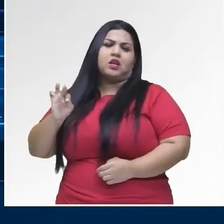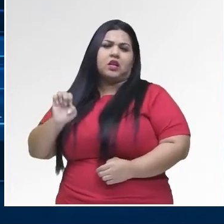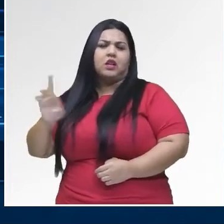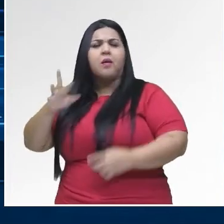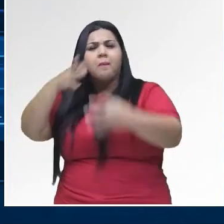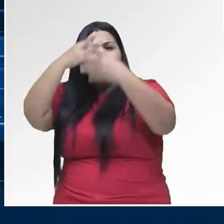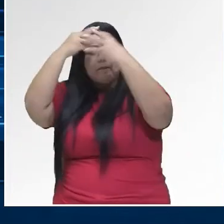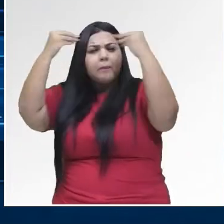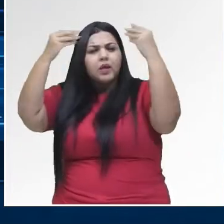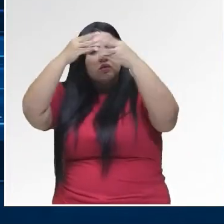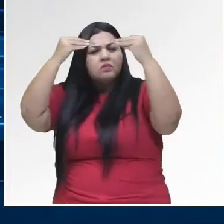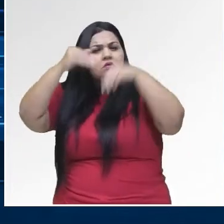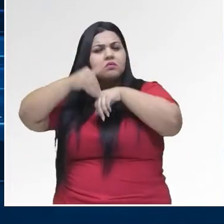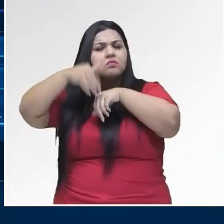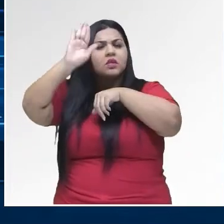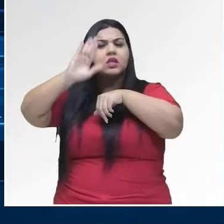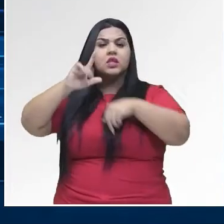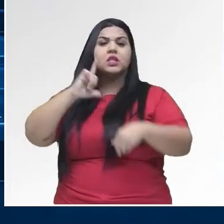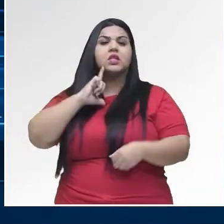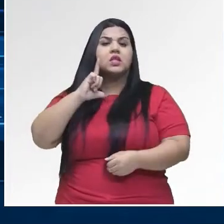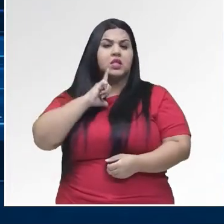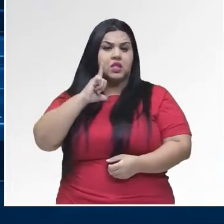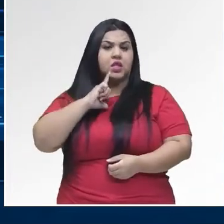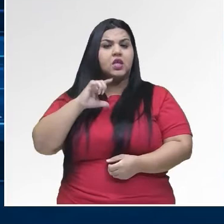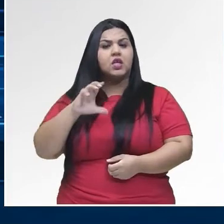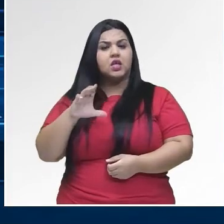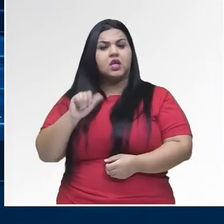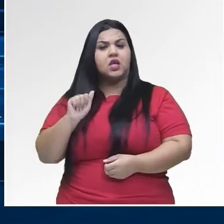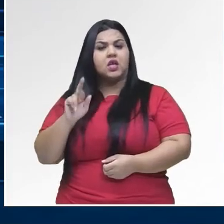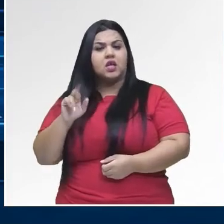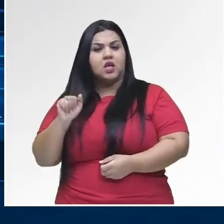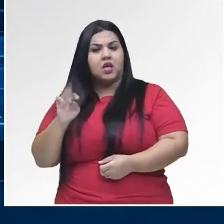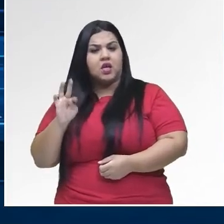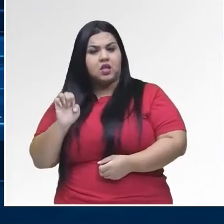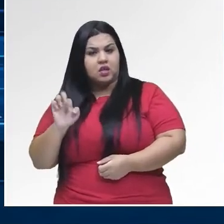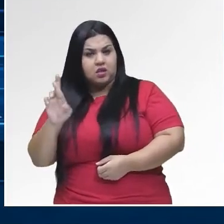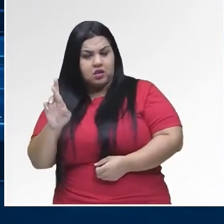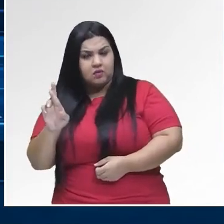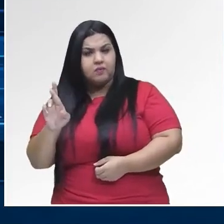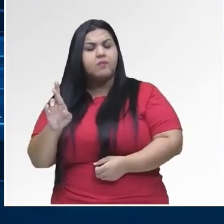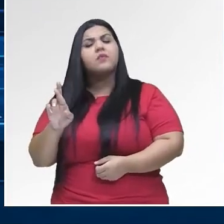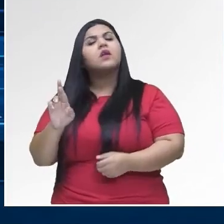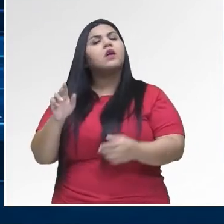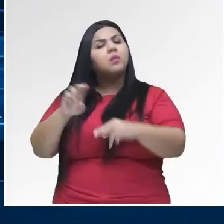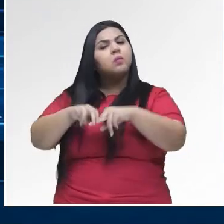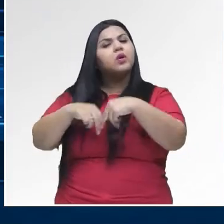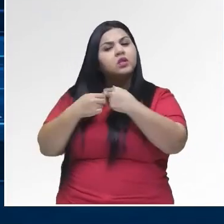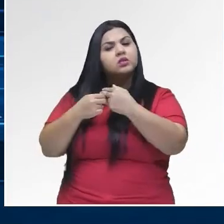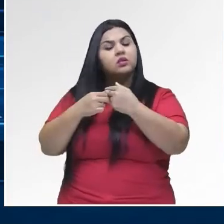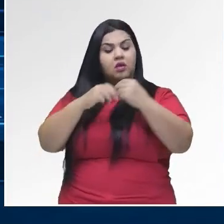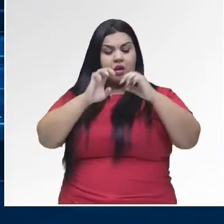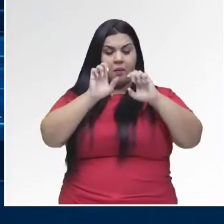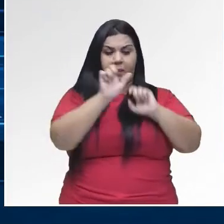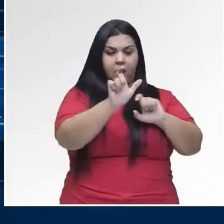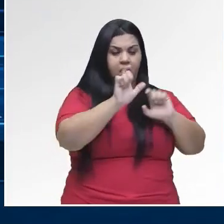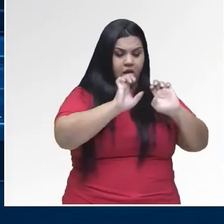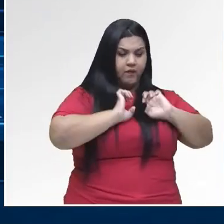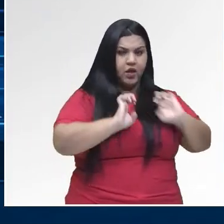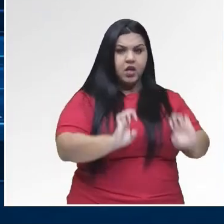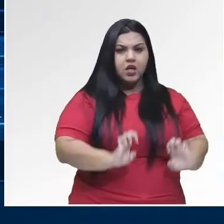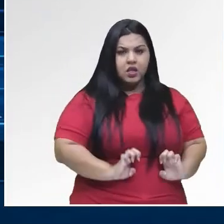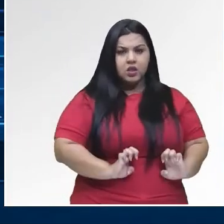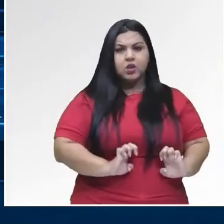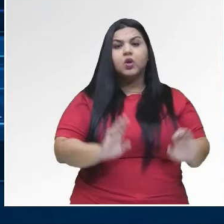né? Quem tem caráter. Então, por isso que a palavra ética, vamos ver aí agora qual é